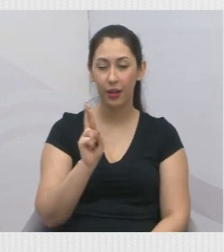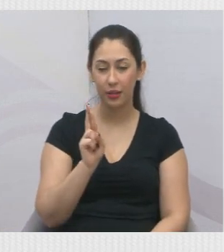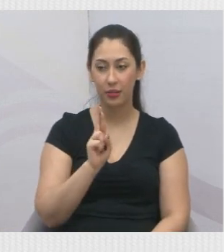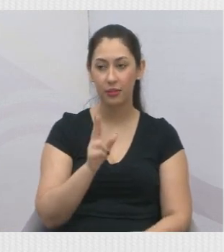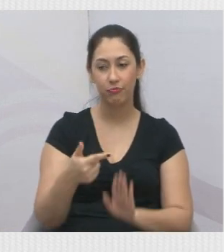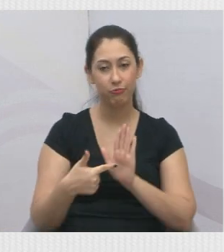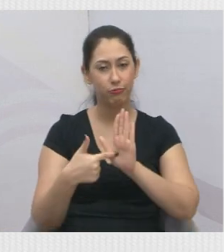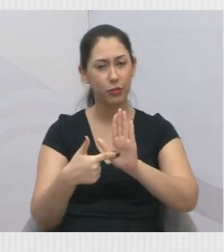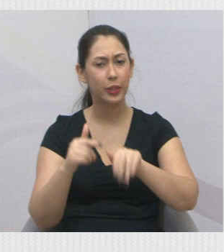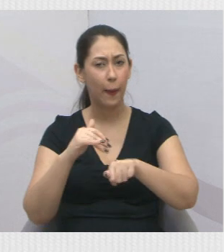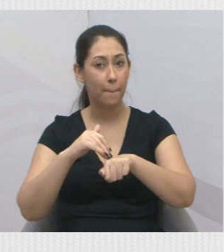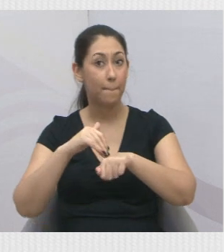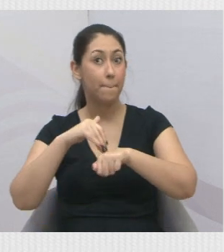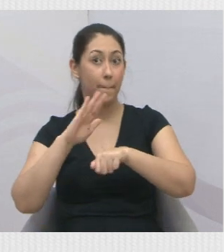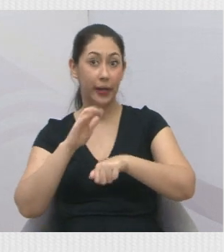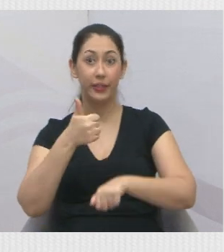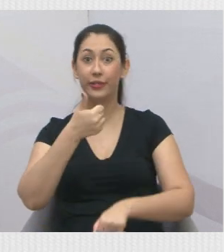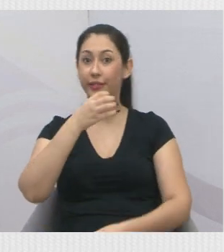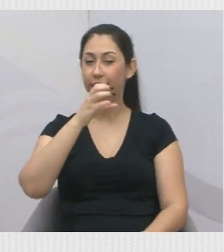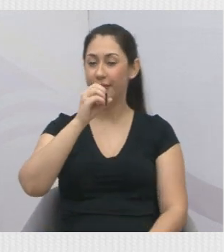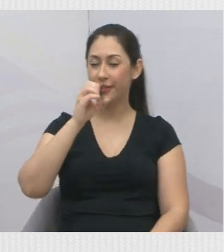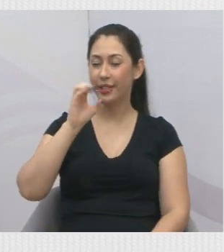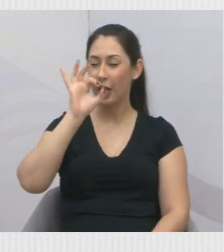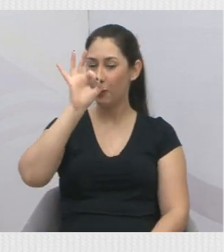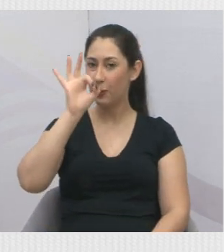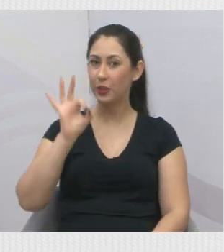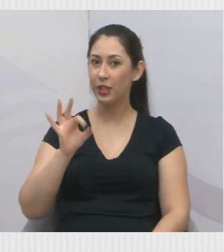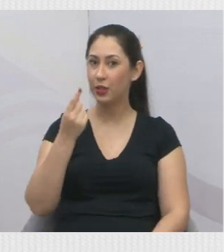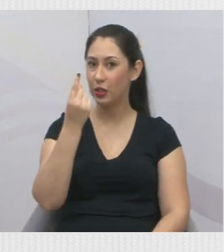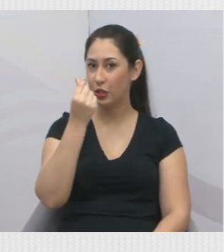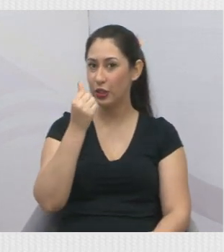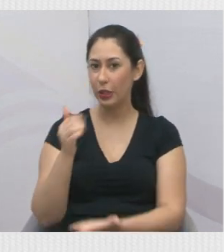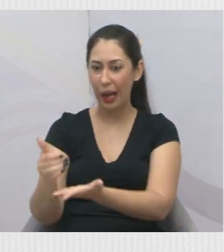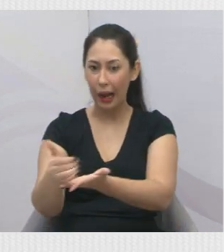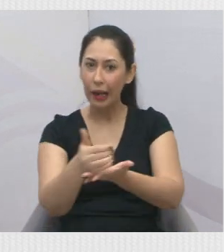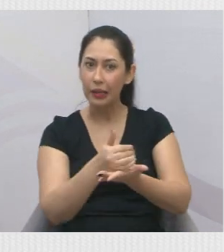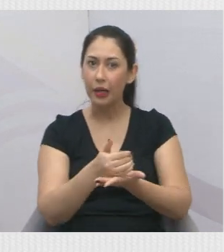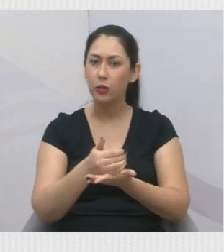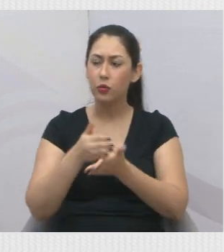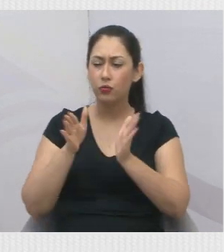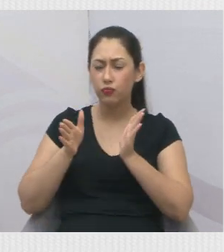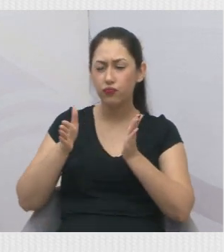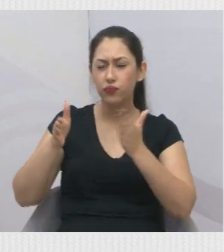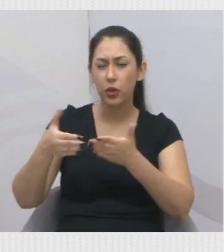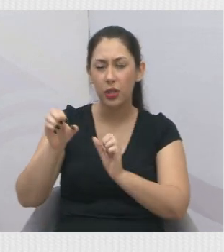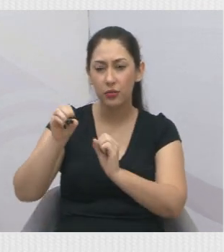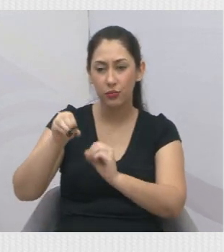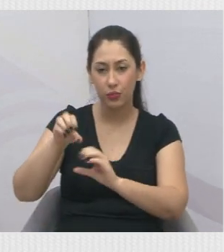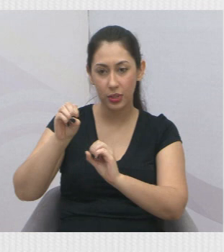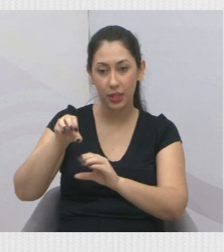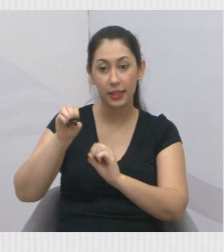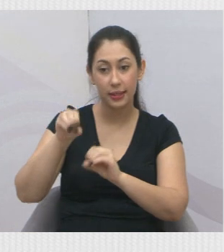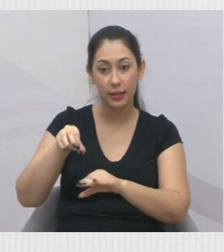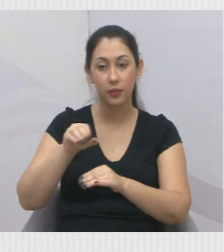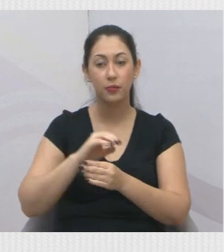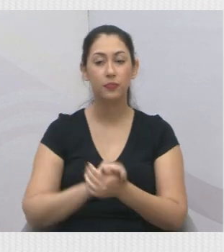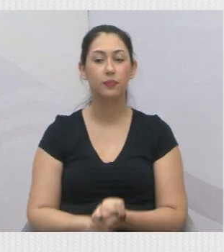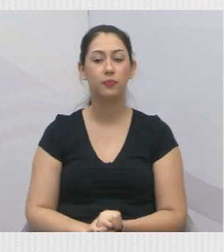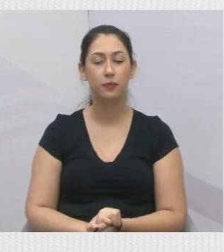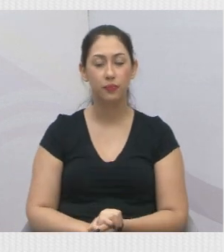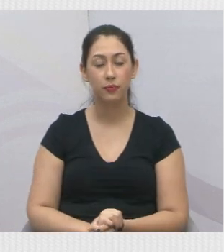R$ 127.740.000, mostra-se 121%. Então, a educação veio 21% a mais do que essa carta previu para o ano